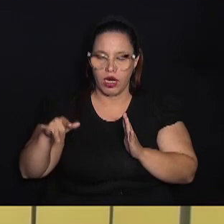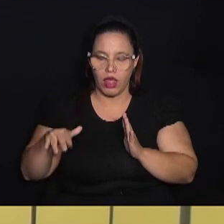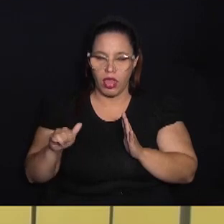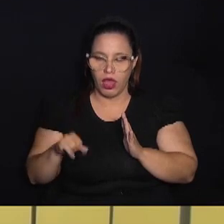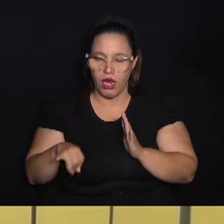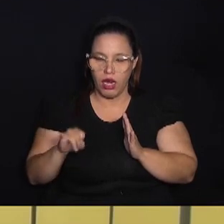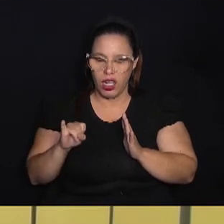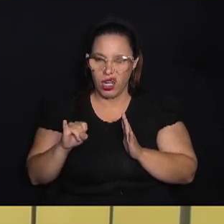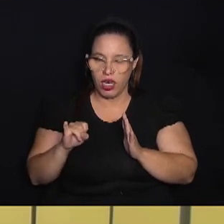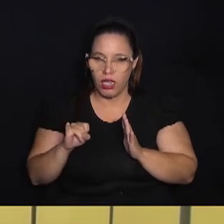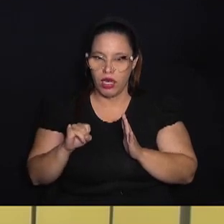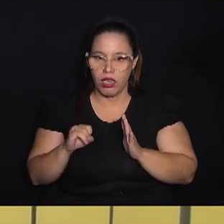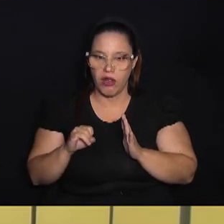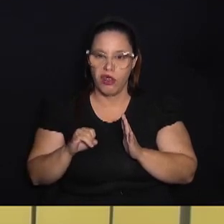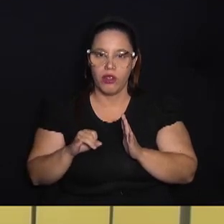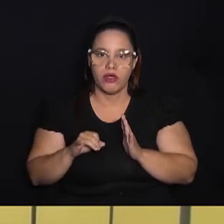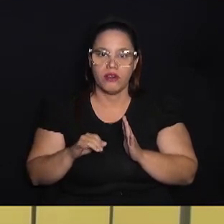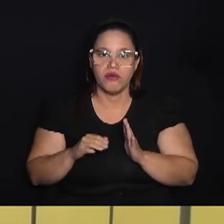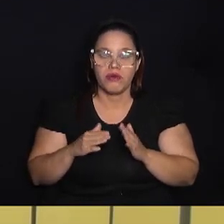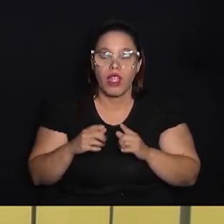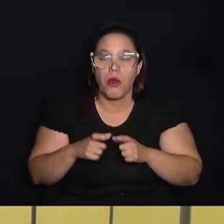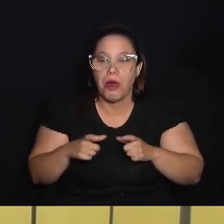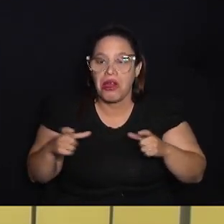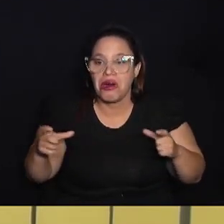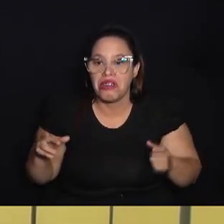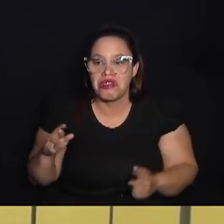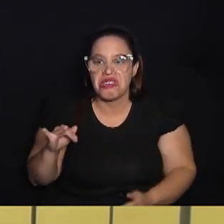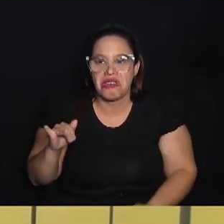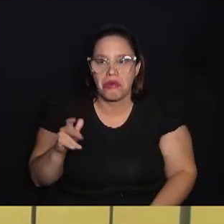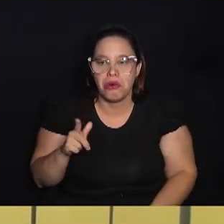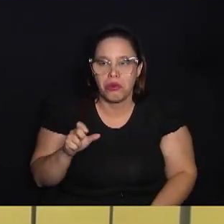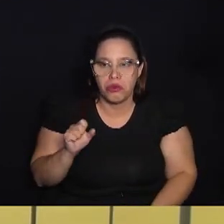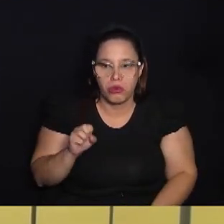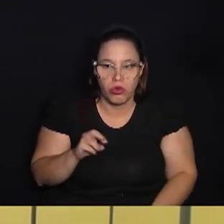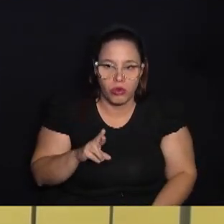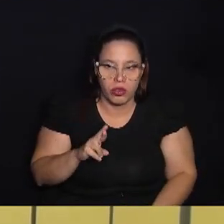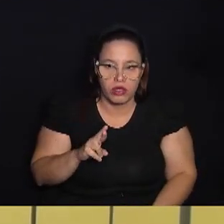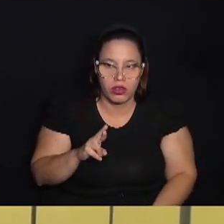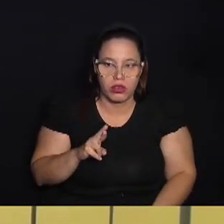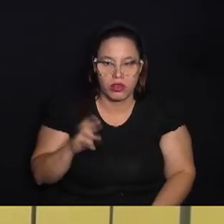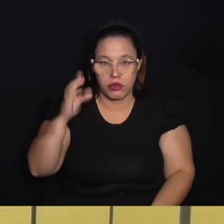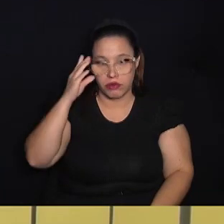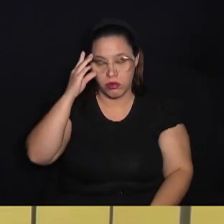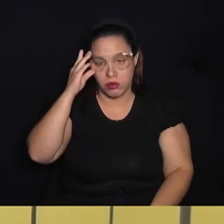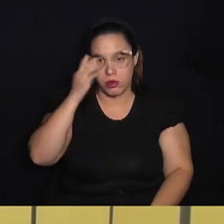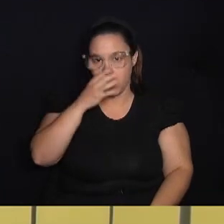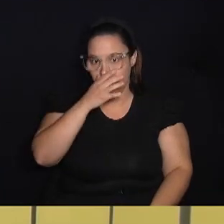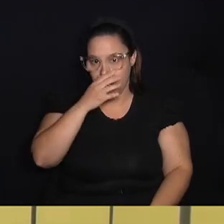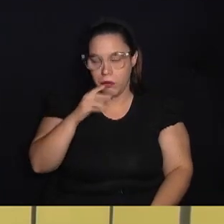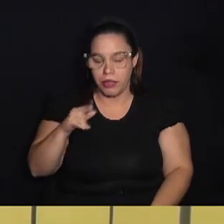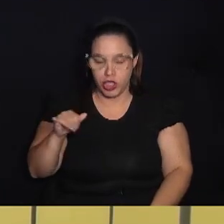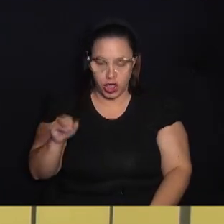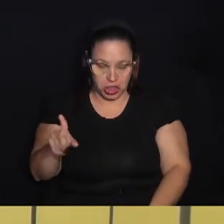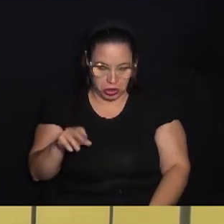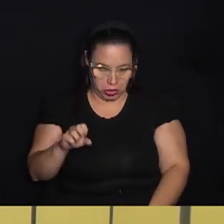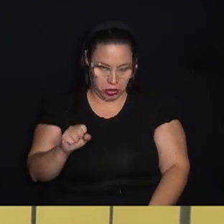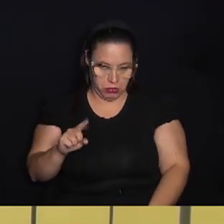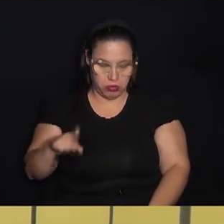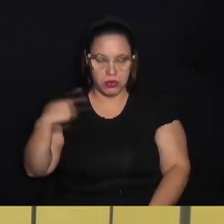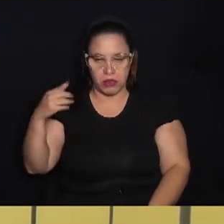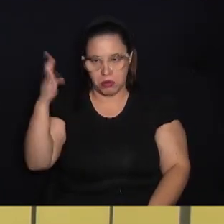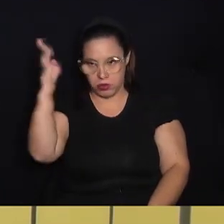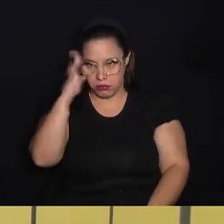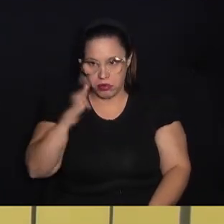monumento túmulo do Carlos Gomes é o maior Escultor do Brasil era um mexicano que depois se naturalizou brasileiro mas que era O Escultor de